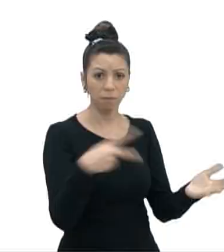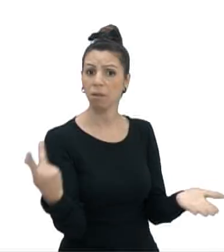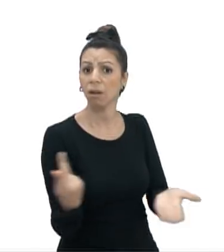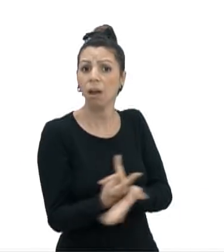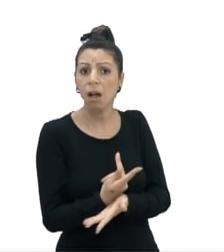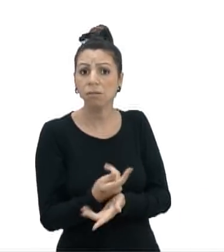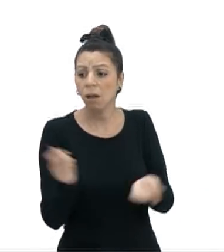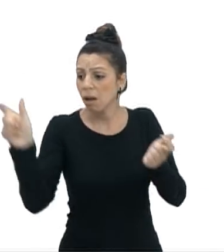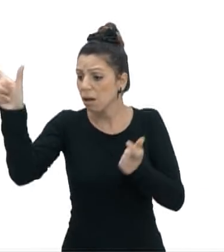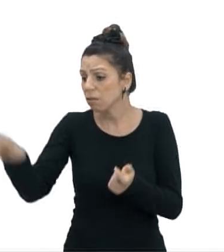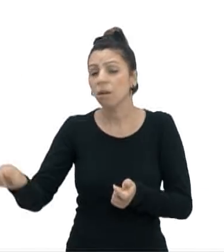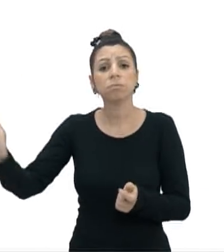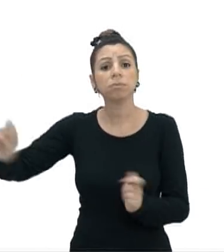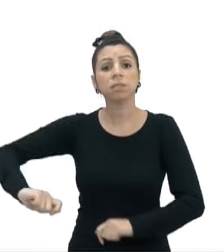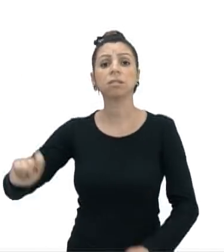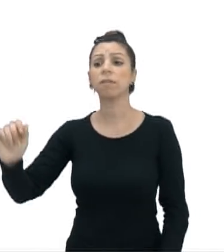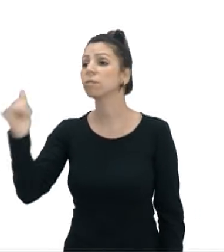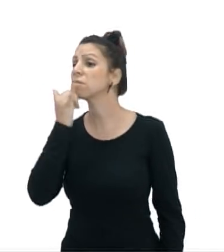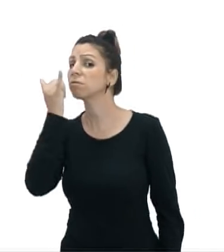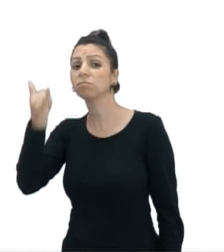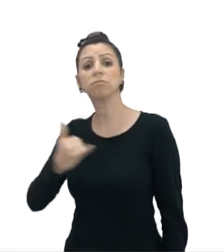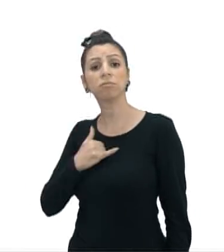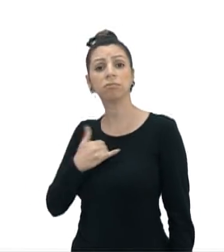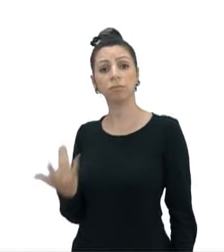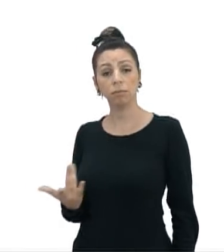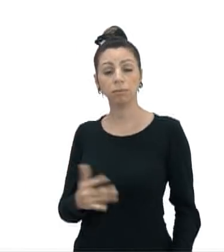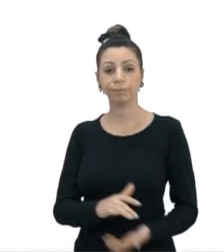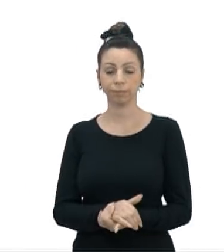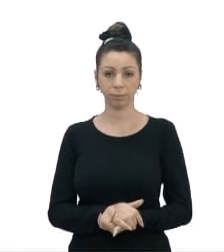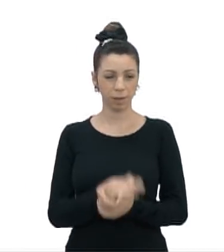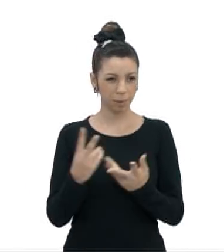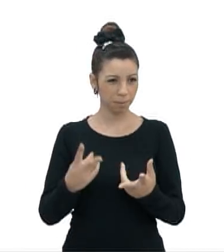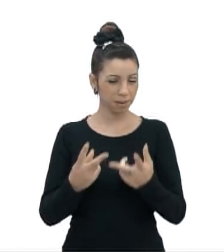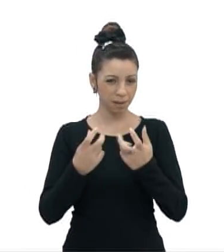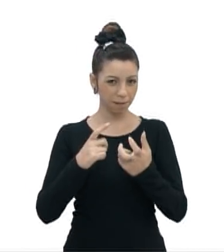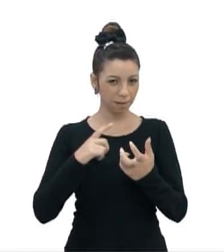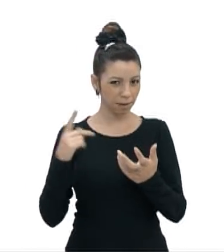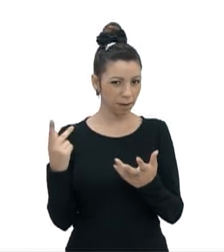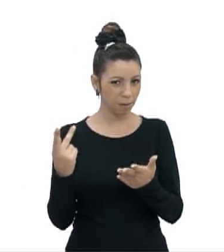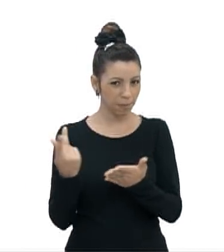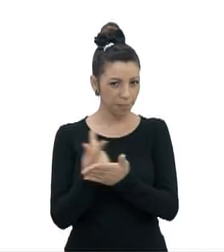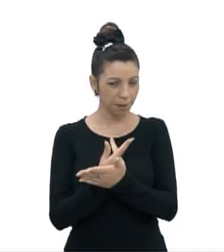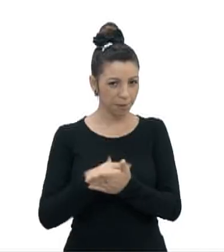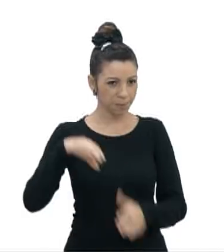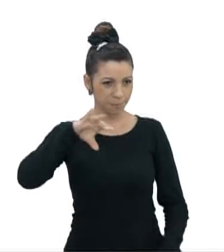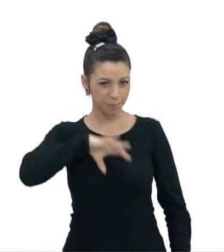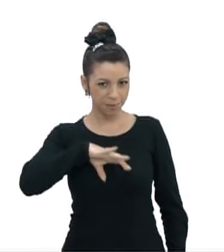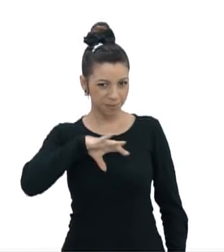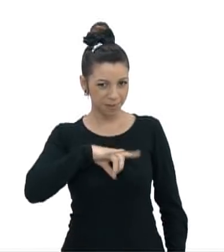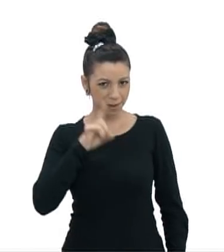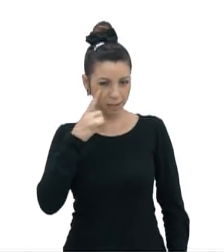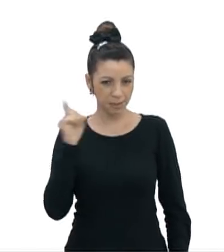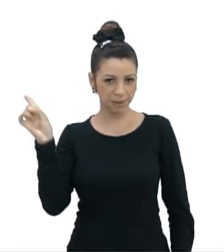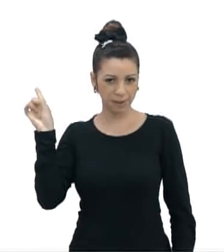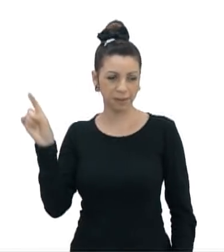desculpas. Observe aqui que tem um erro de português aqui. Vamos ver quem acerta. Olha só, tem